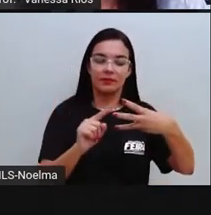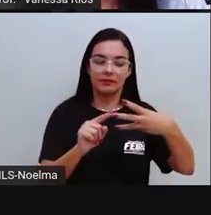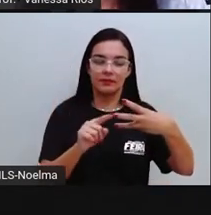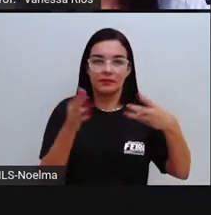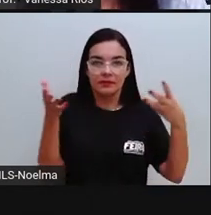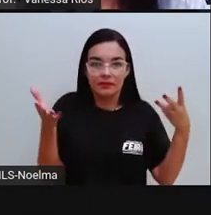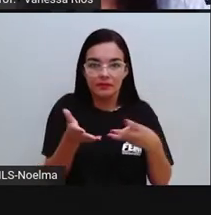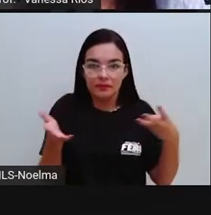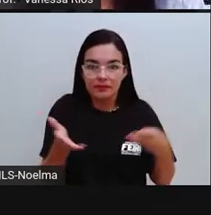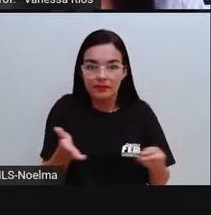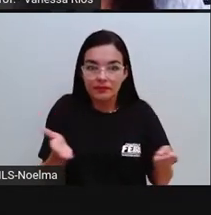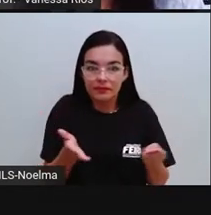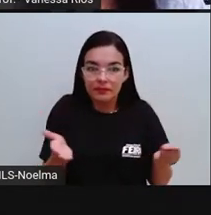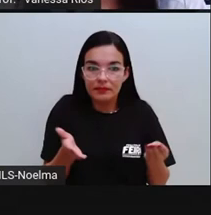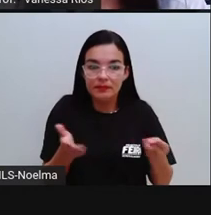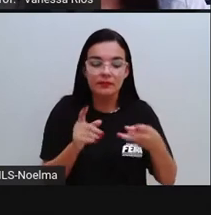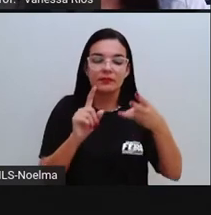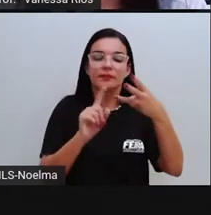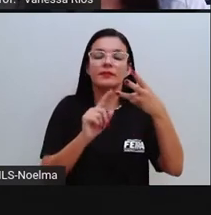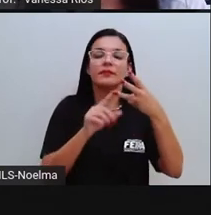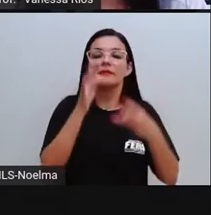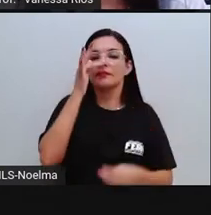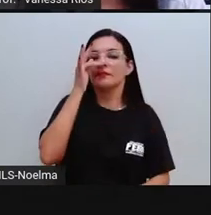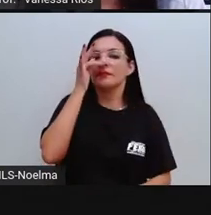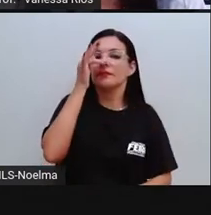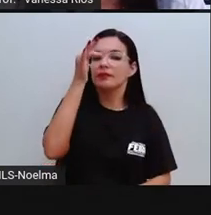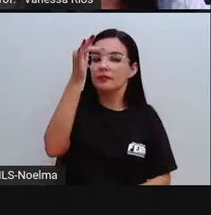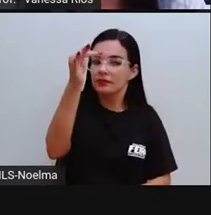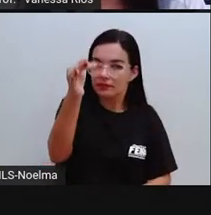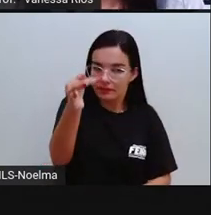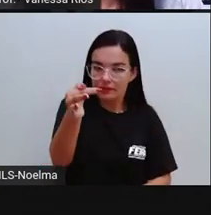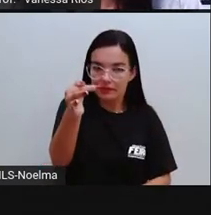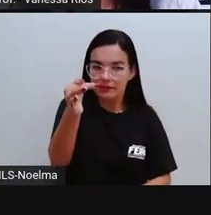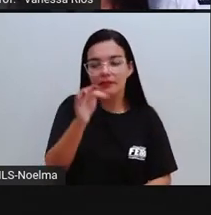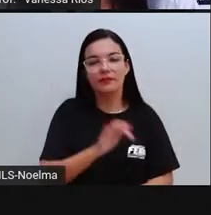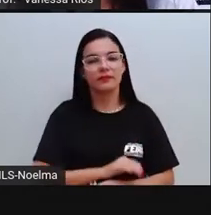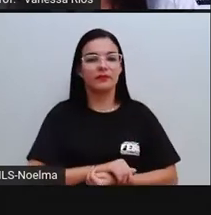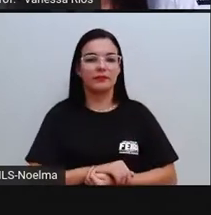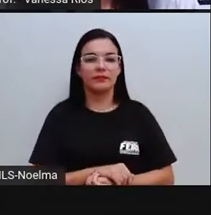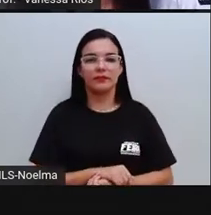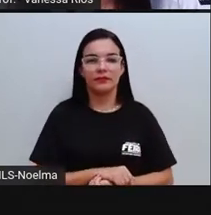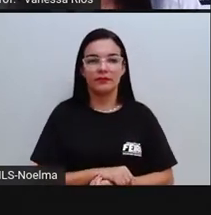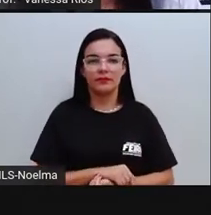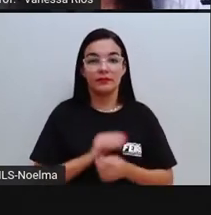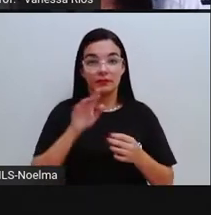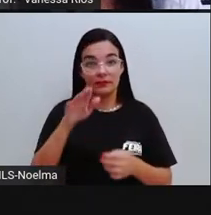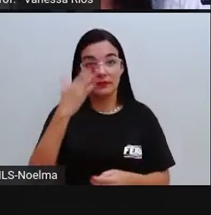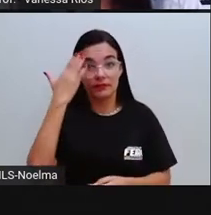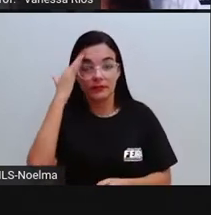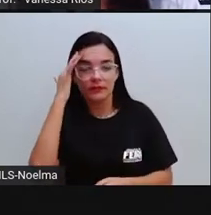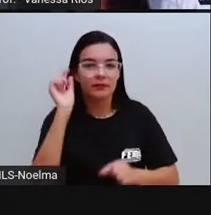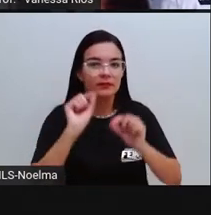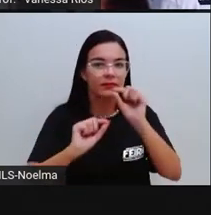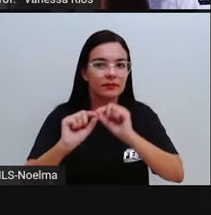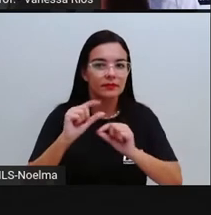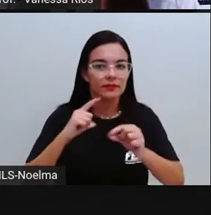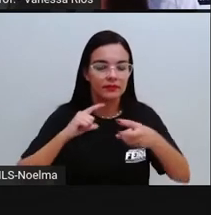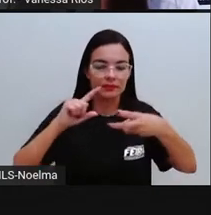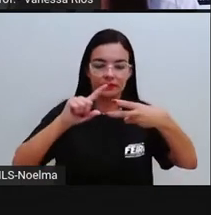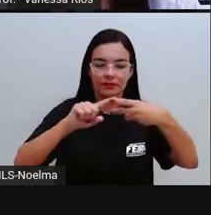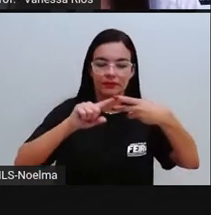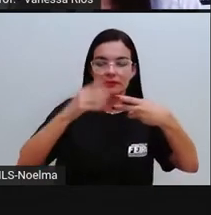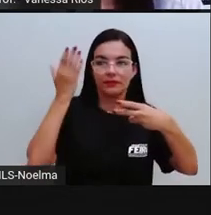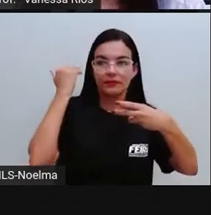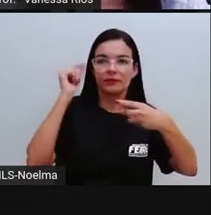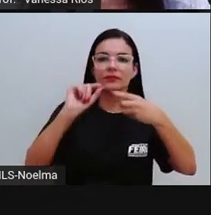aí os três principais, né? Passado, presente e futuro. Entendendo aí o tempo passado